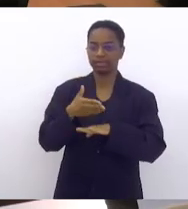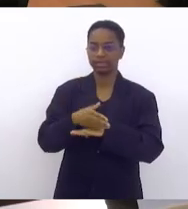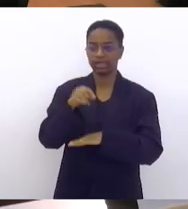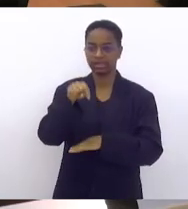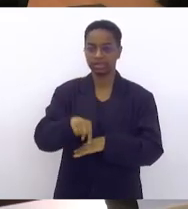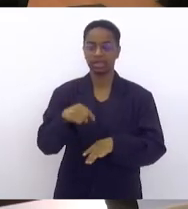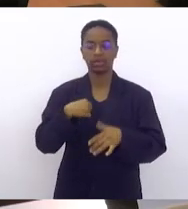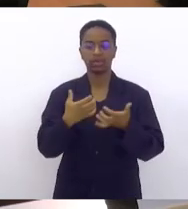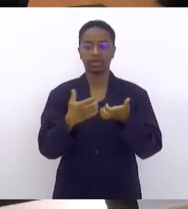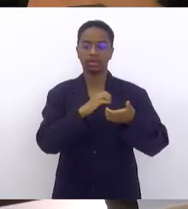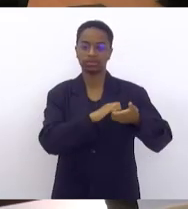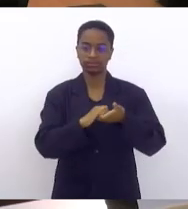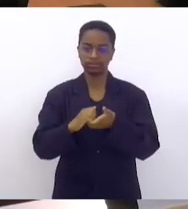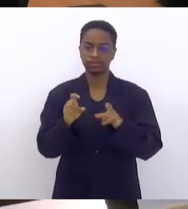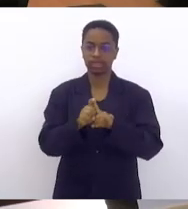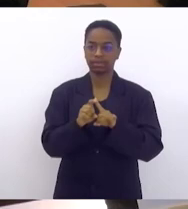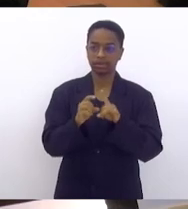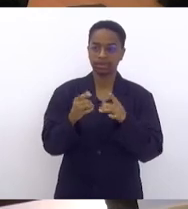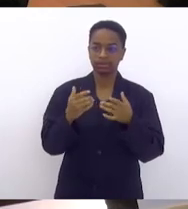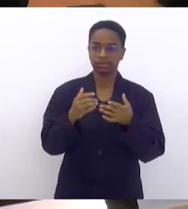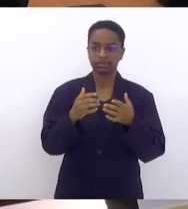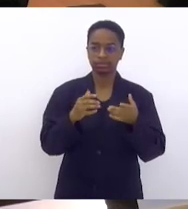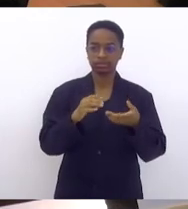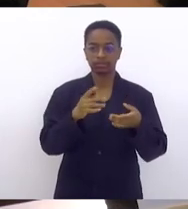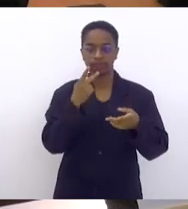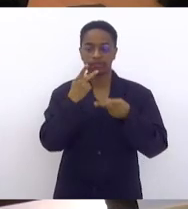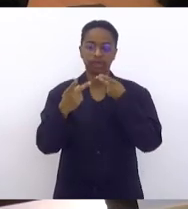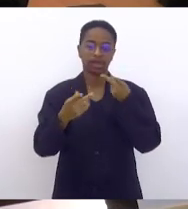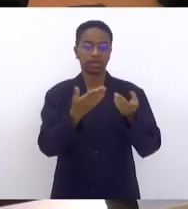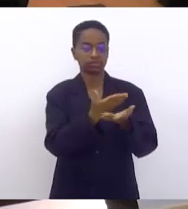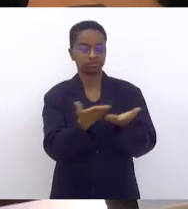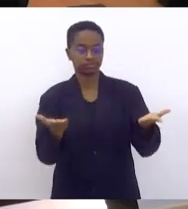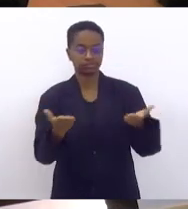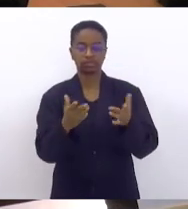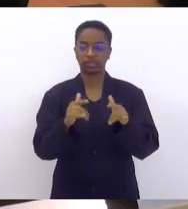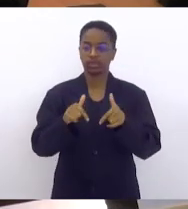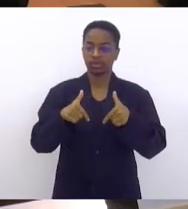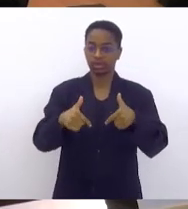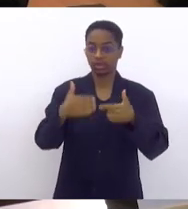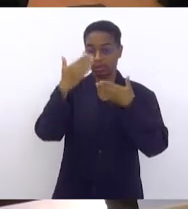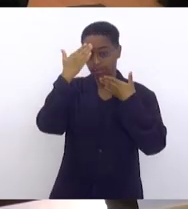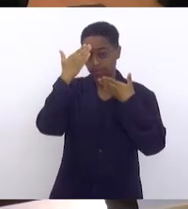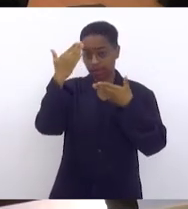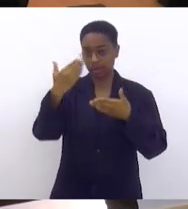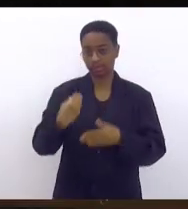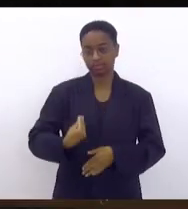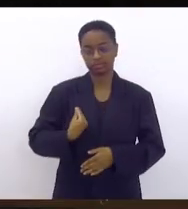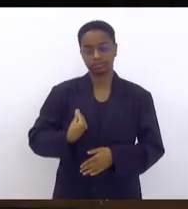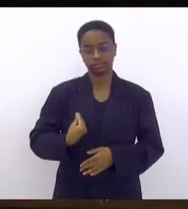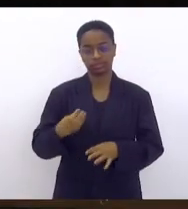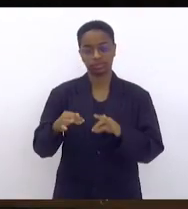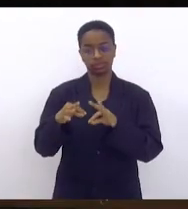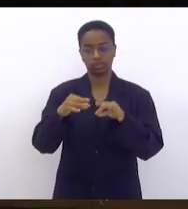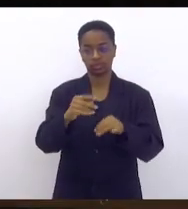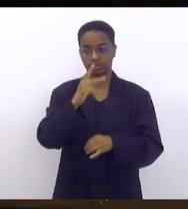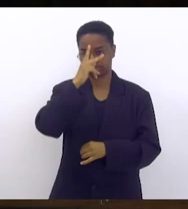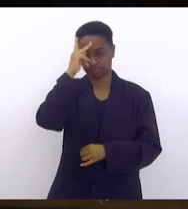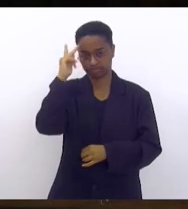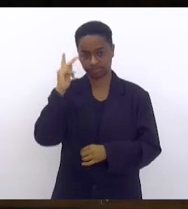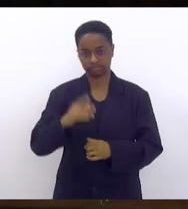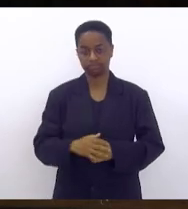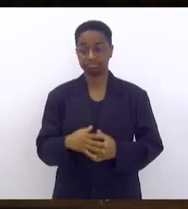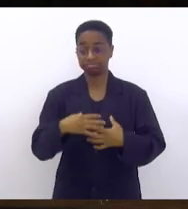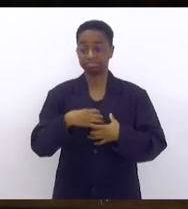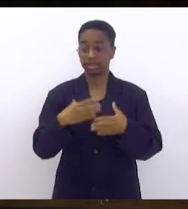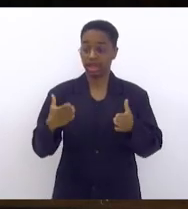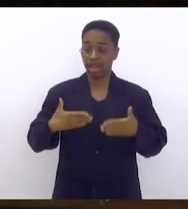e saudar essa plateia muito atuante, muito mobilizada. Obrigada pela presença de todas as pessoas aqui. É uma